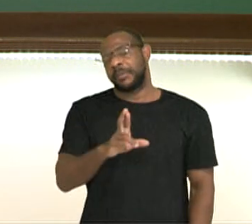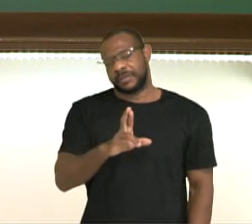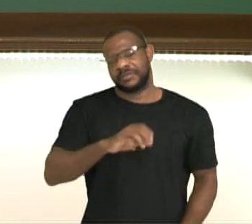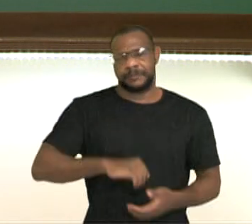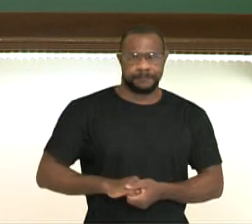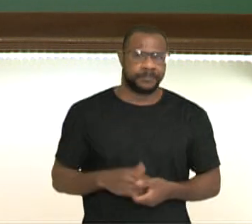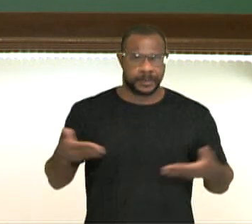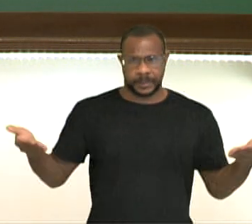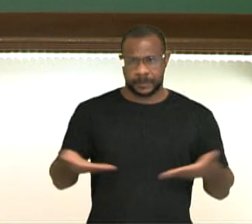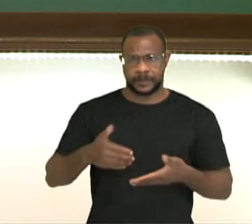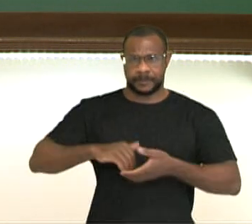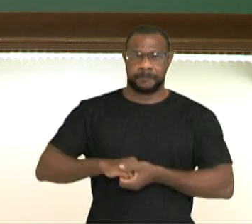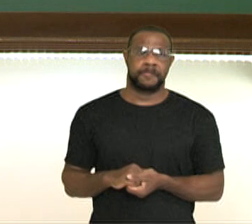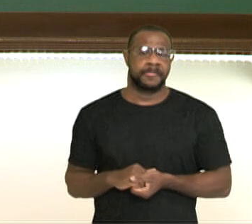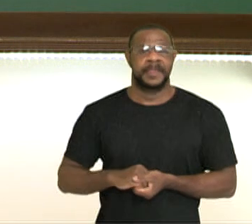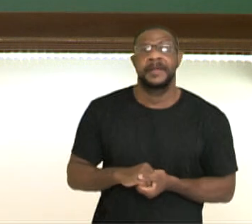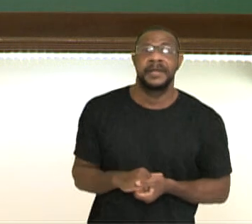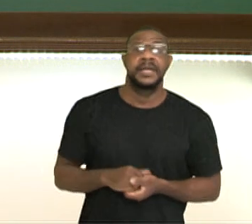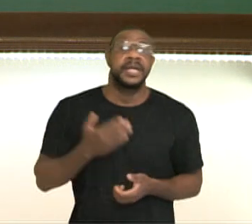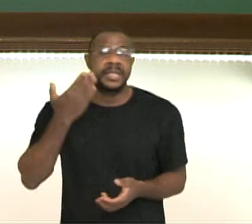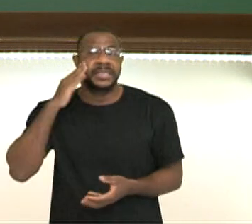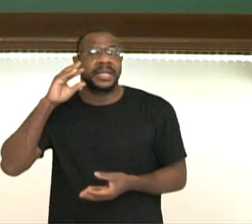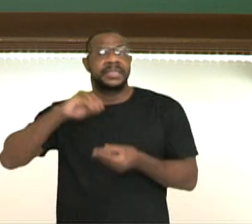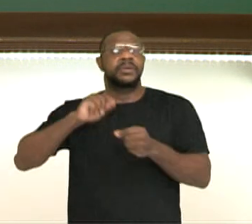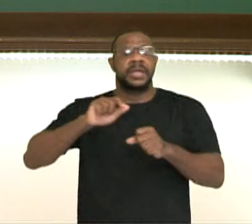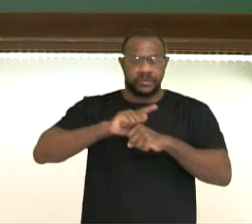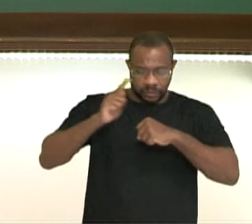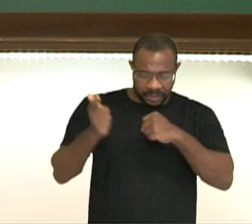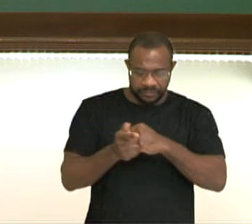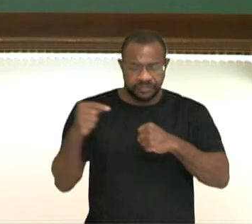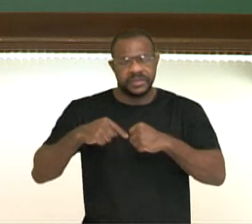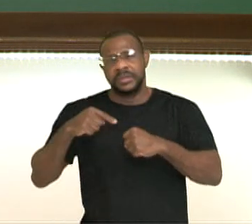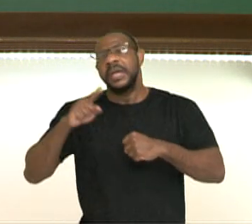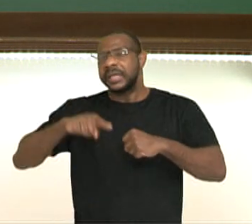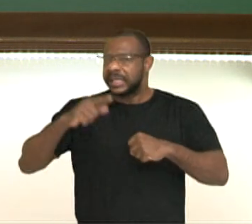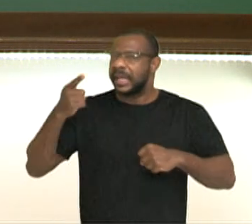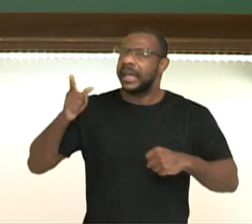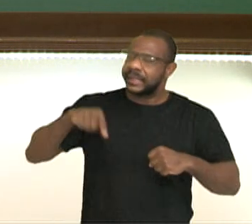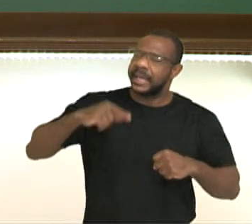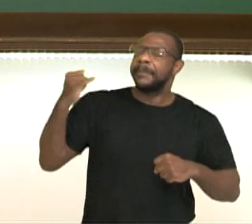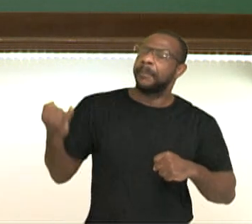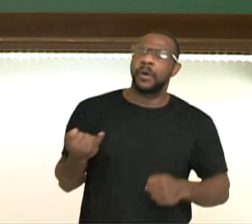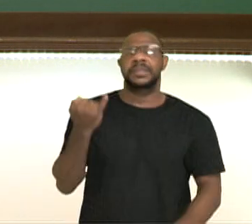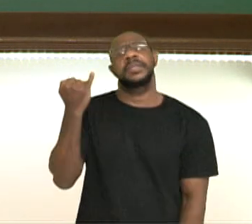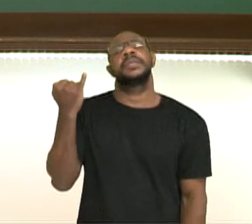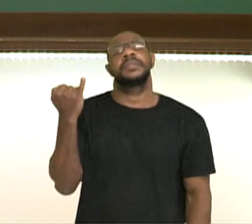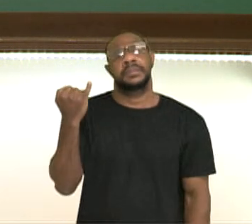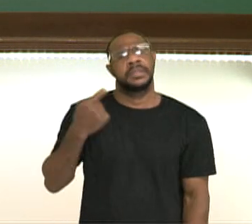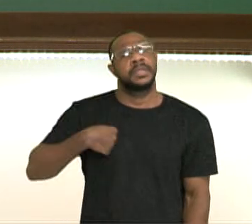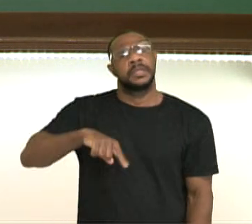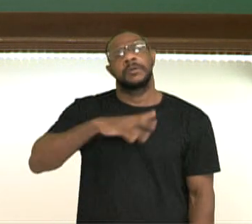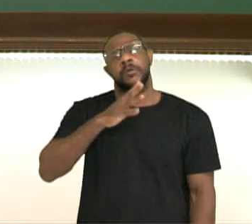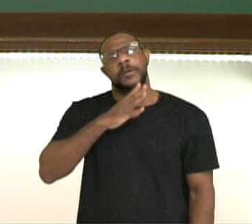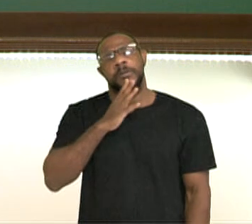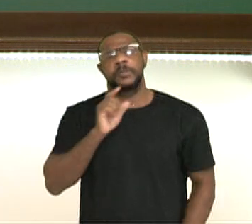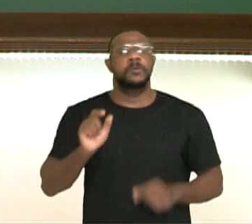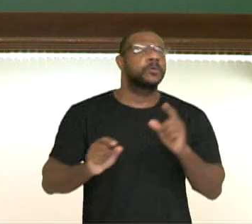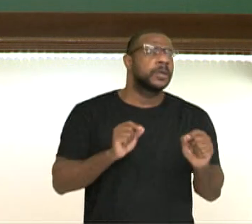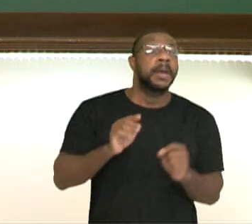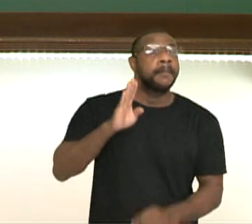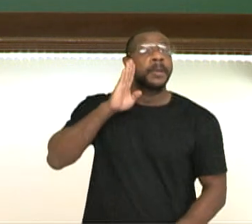análise nesse sentido. Entender essa geografia que é tão importante de ser conhecida,